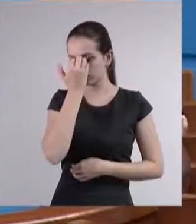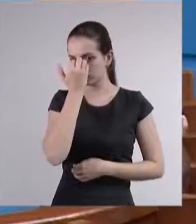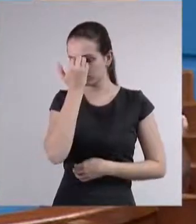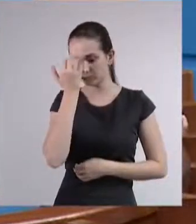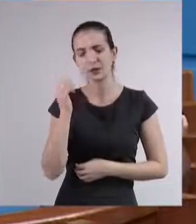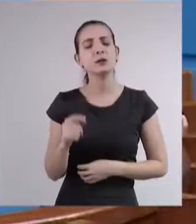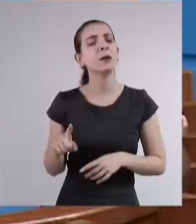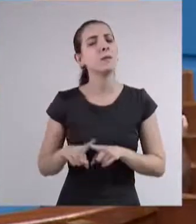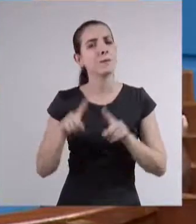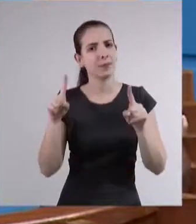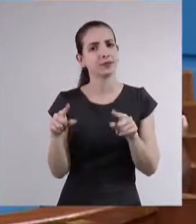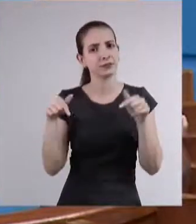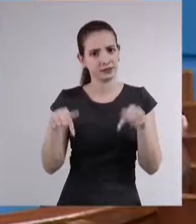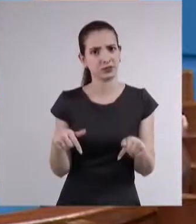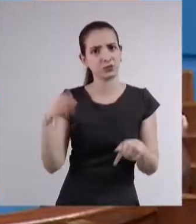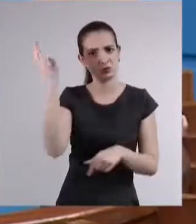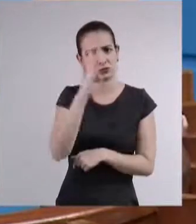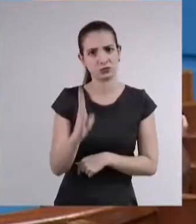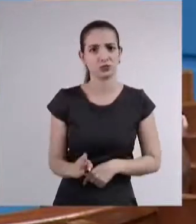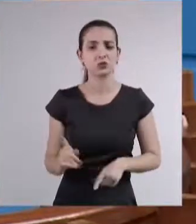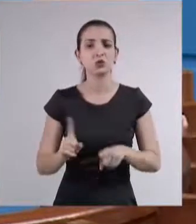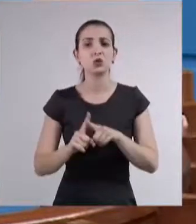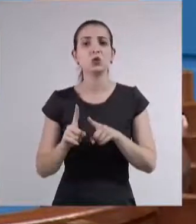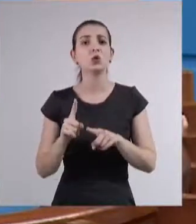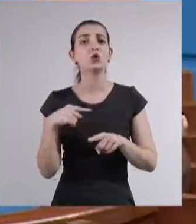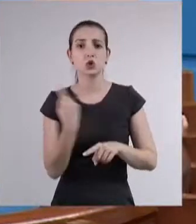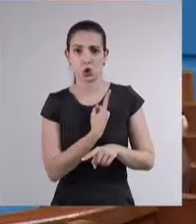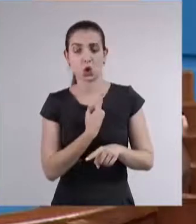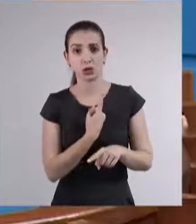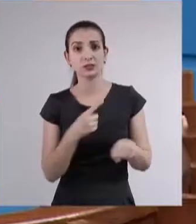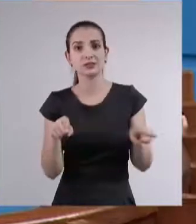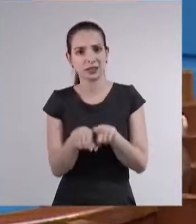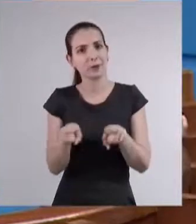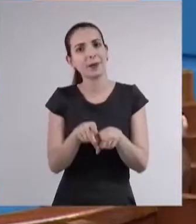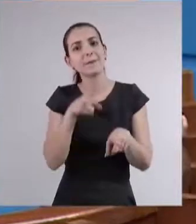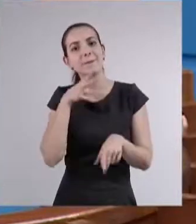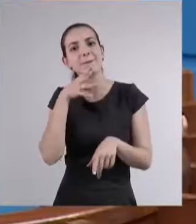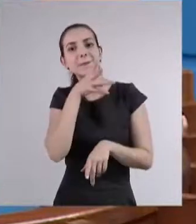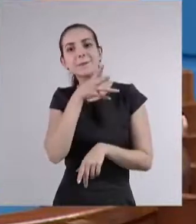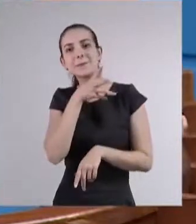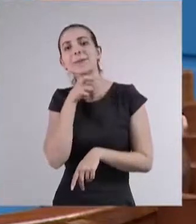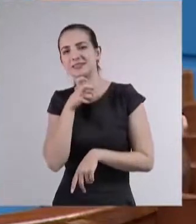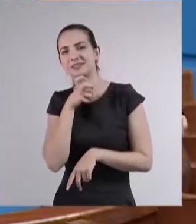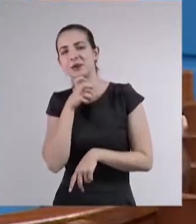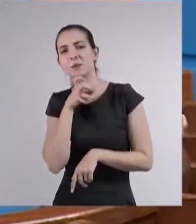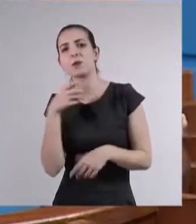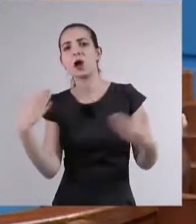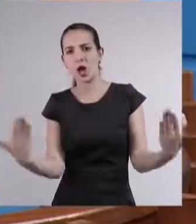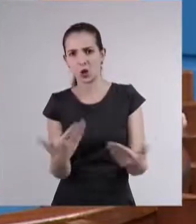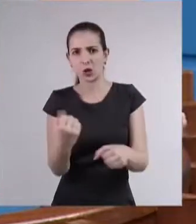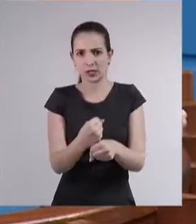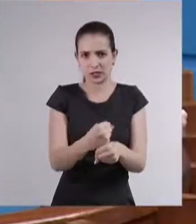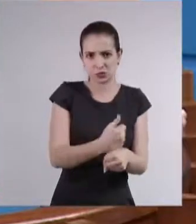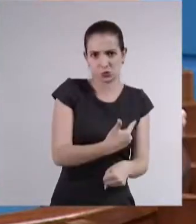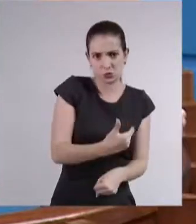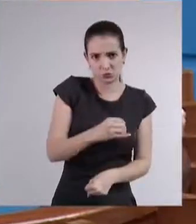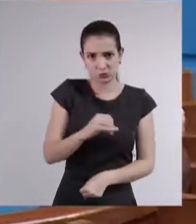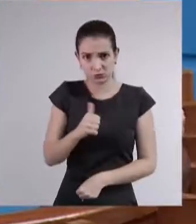Brasil também nós estamos percebendo agora, em